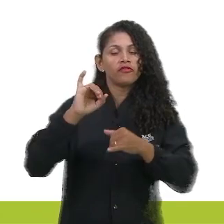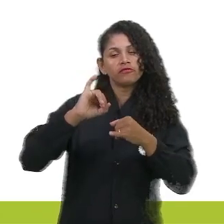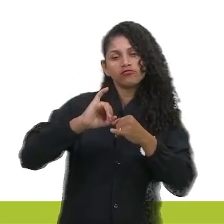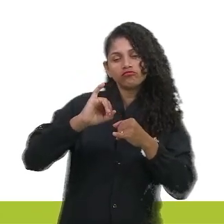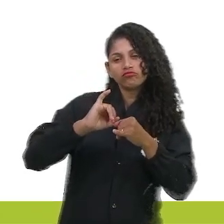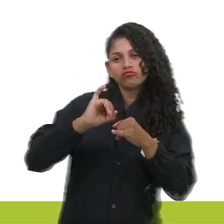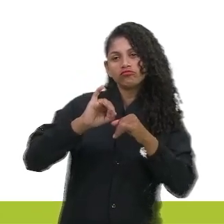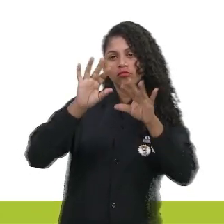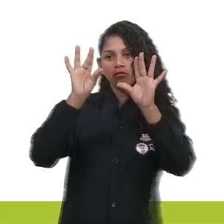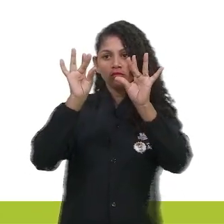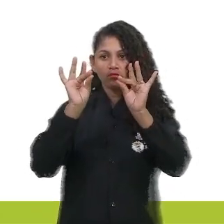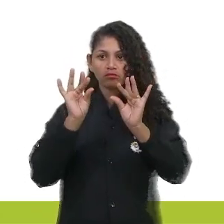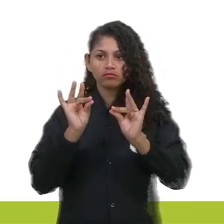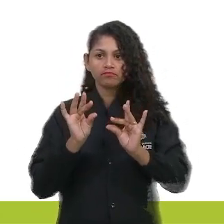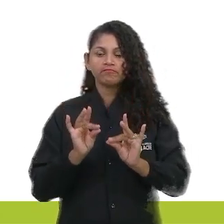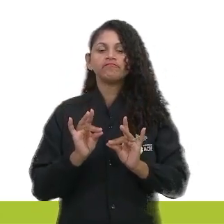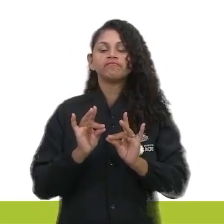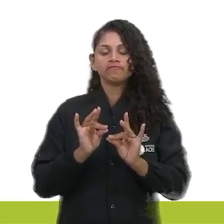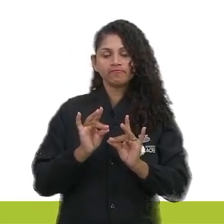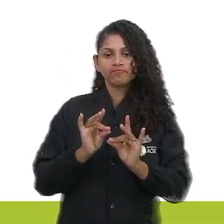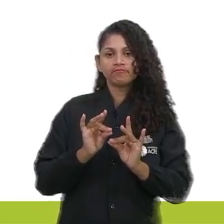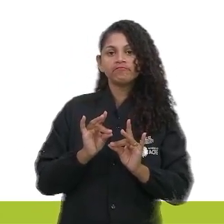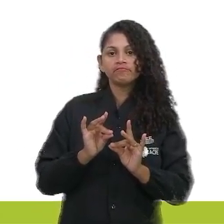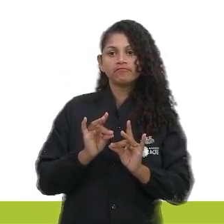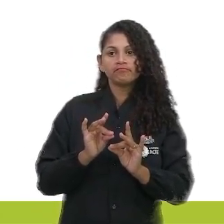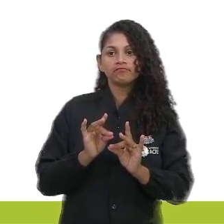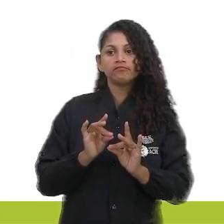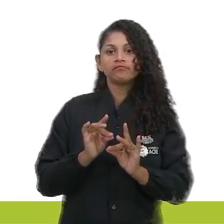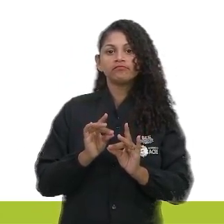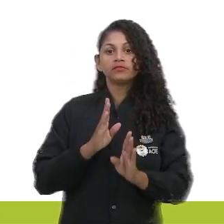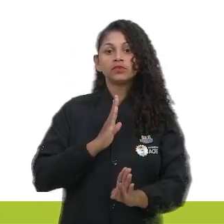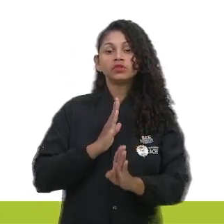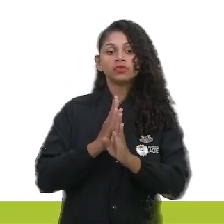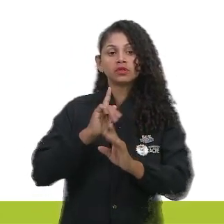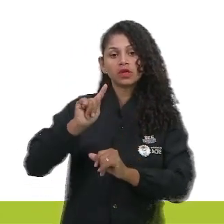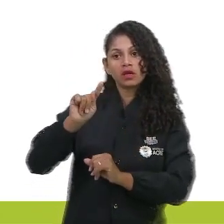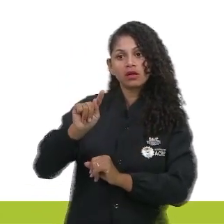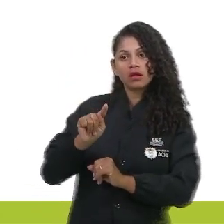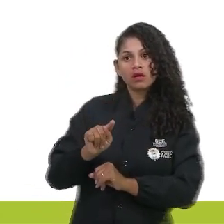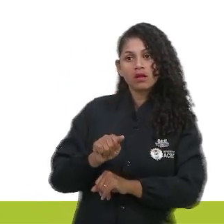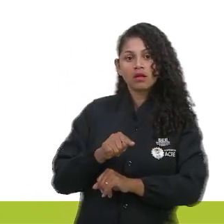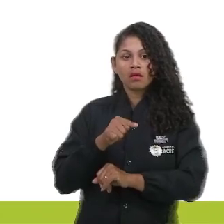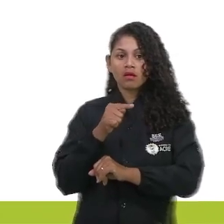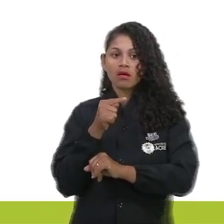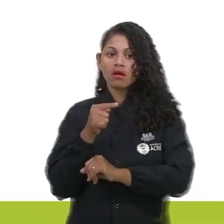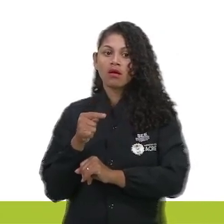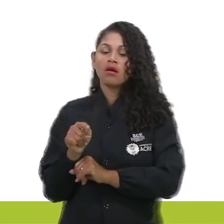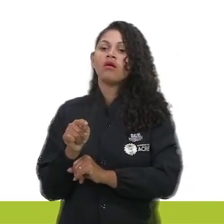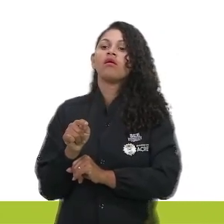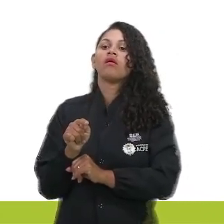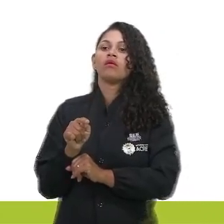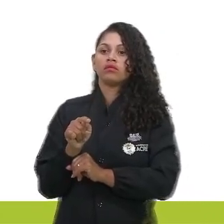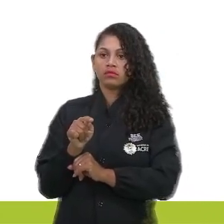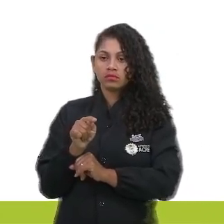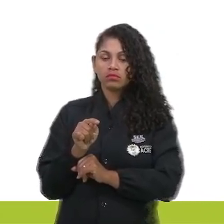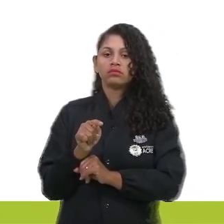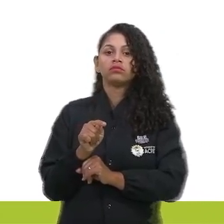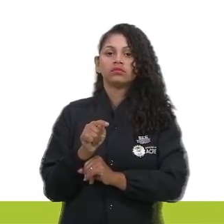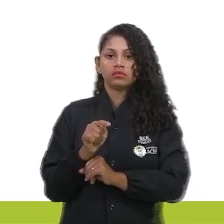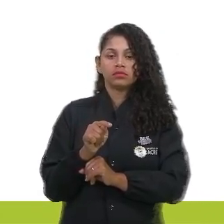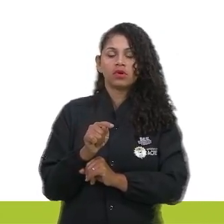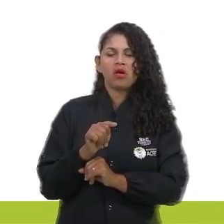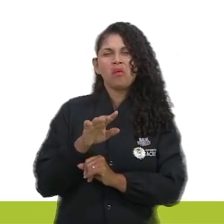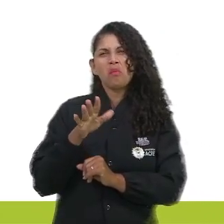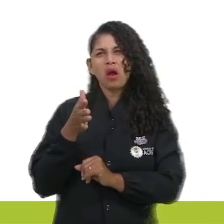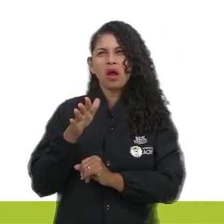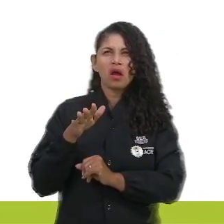iremos ser capazes de dizer, né, que o alfa mede aproximadamente 57 graus. Então,